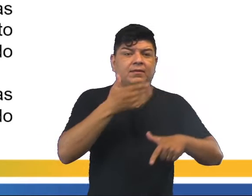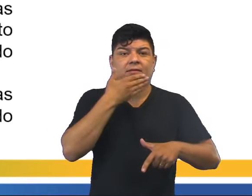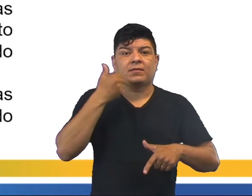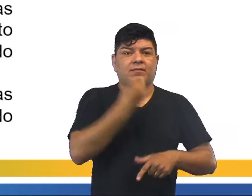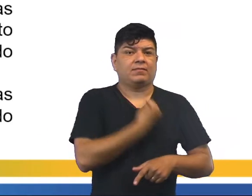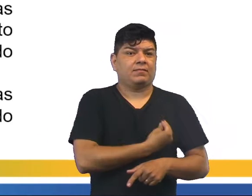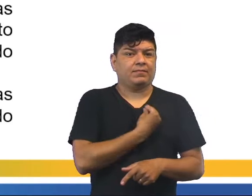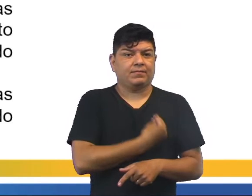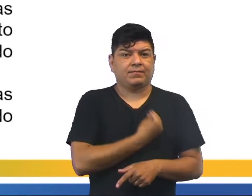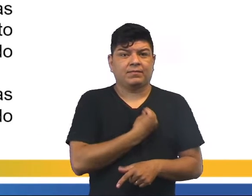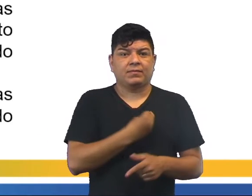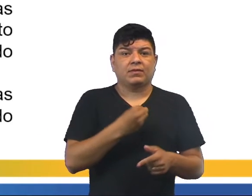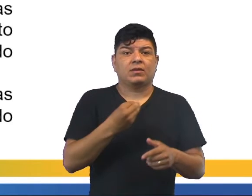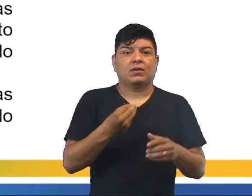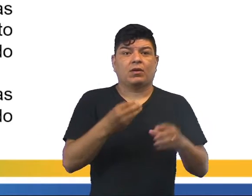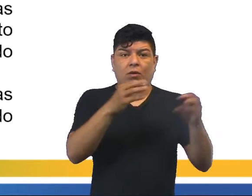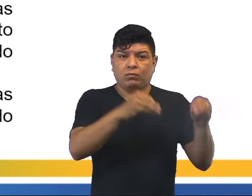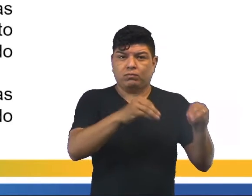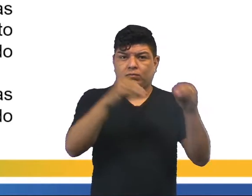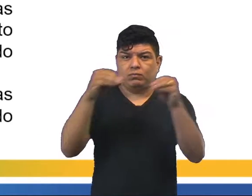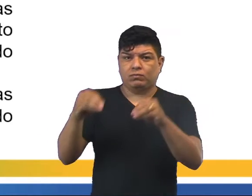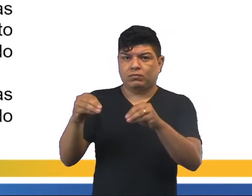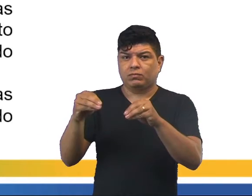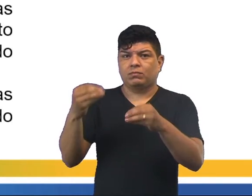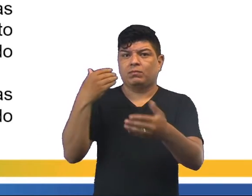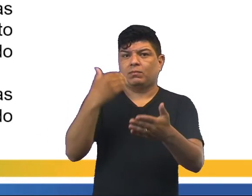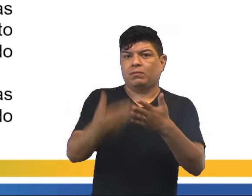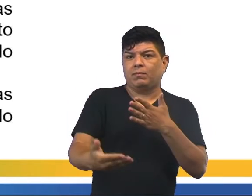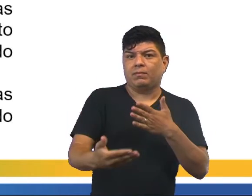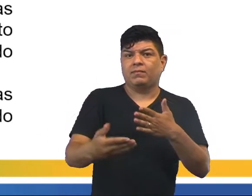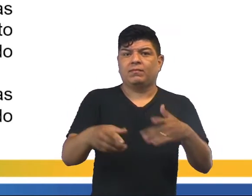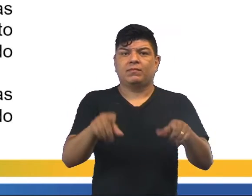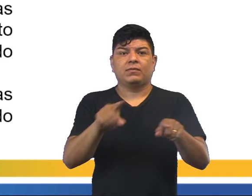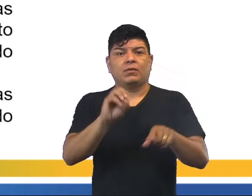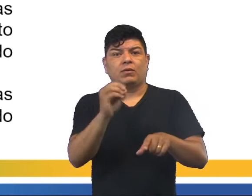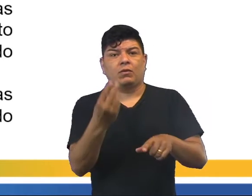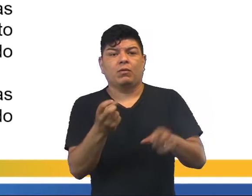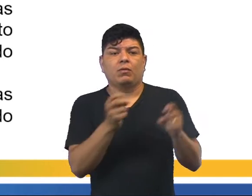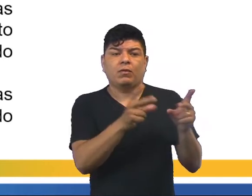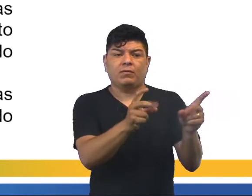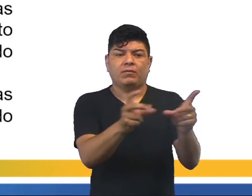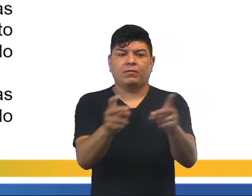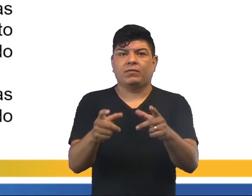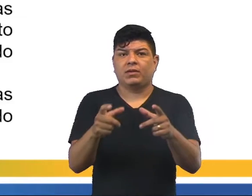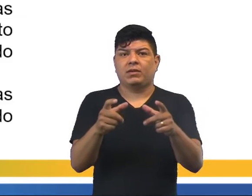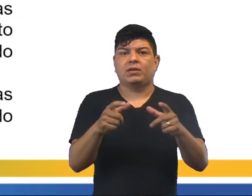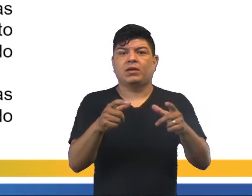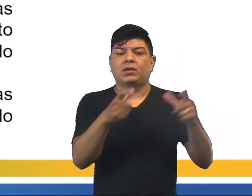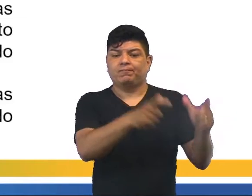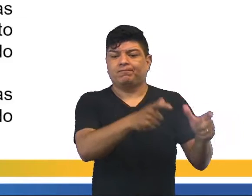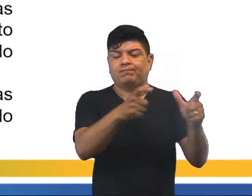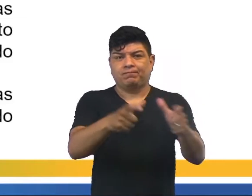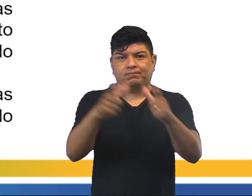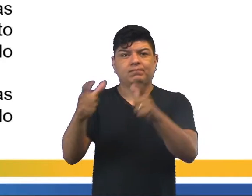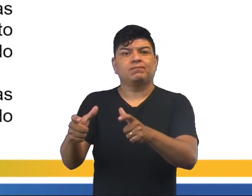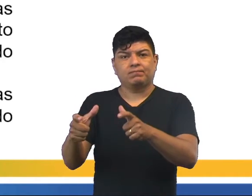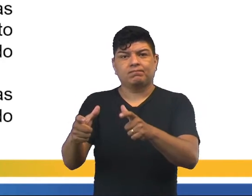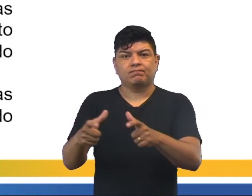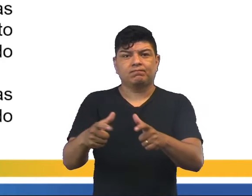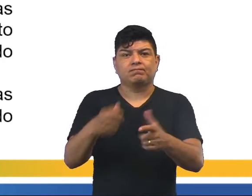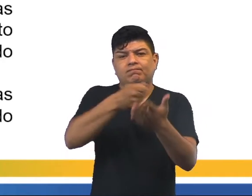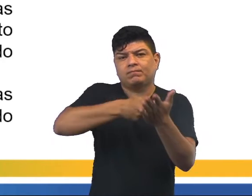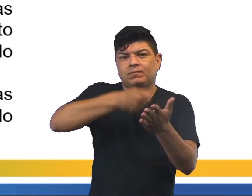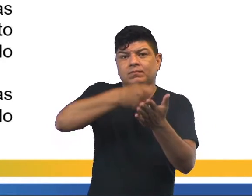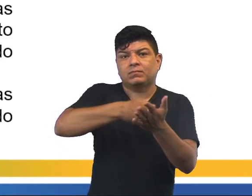né? Muitos plebeus que perderam ou tiveram que vender suas terras passaram a reivindicar